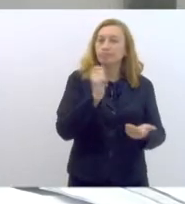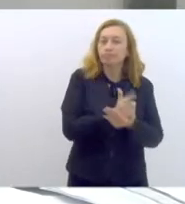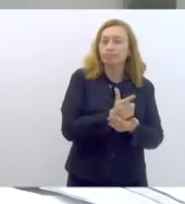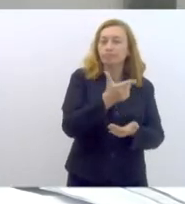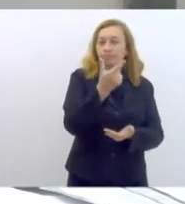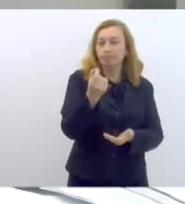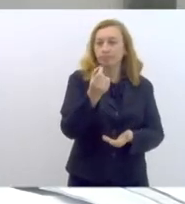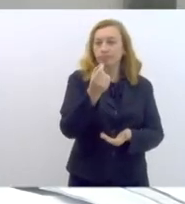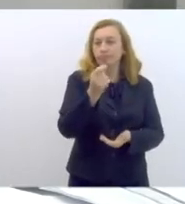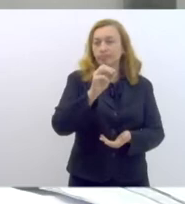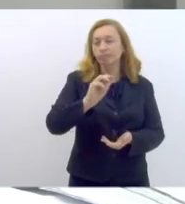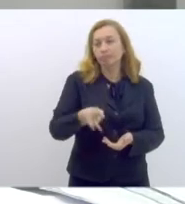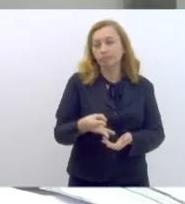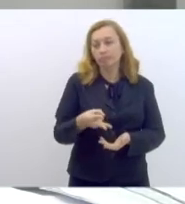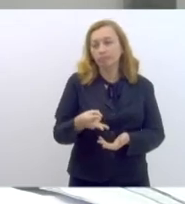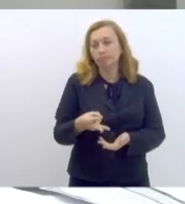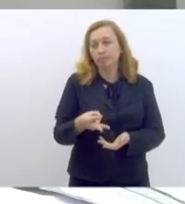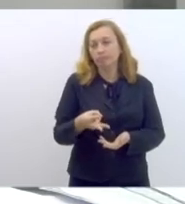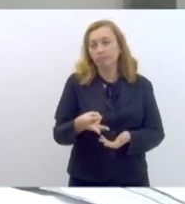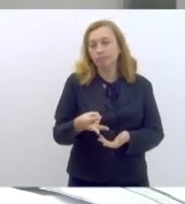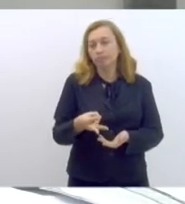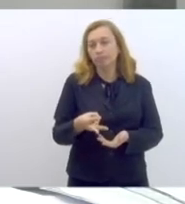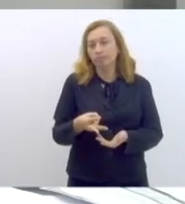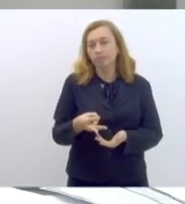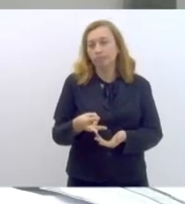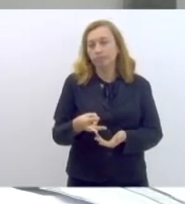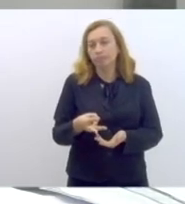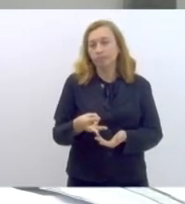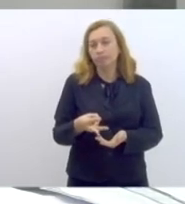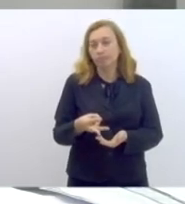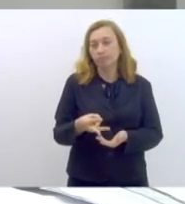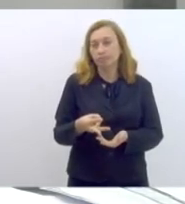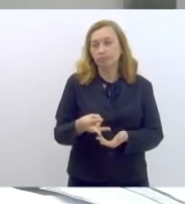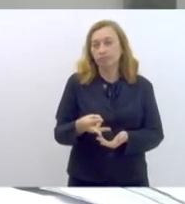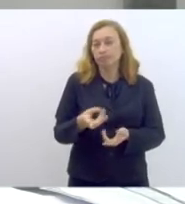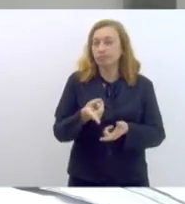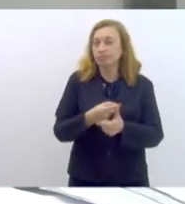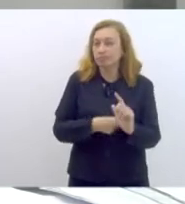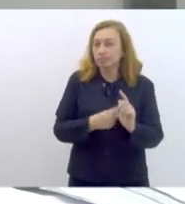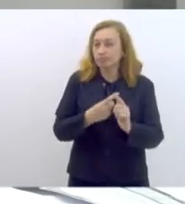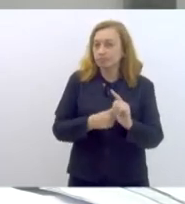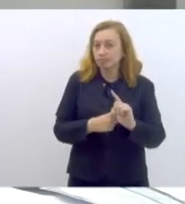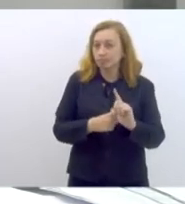bilhões, né? No montante de dívida